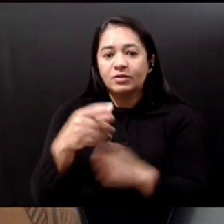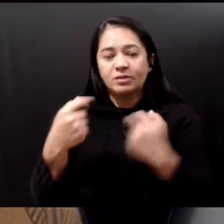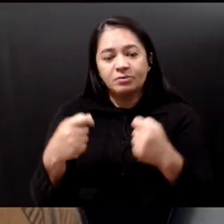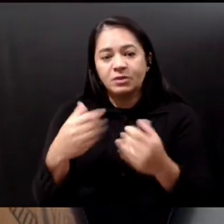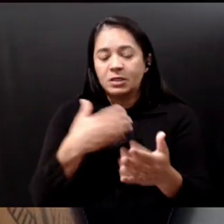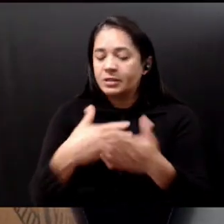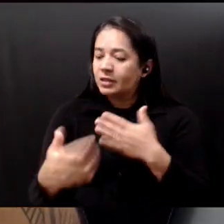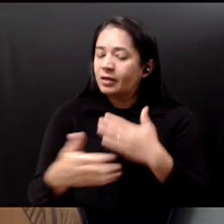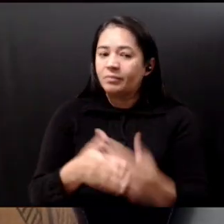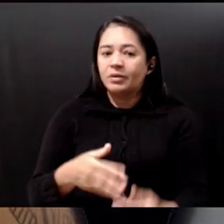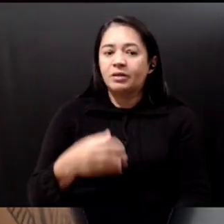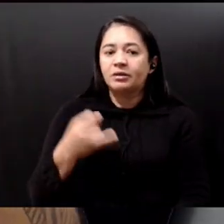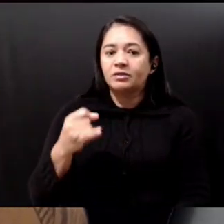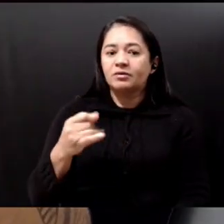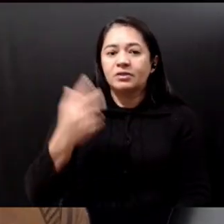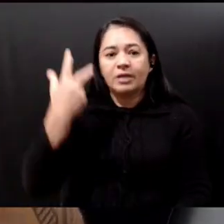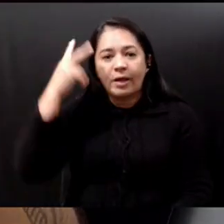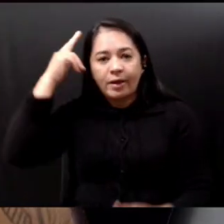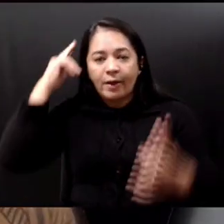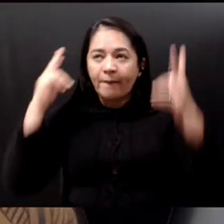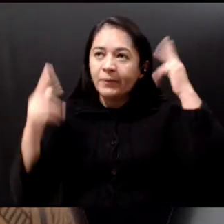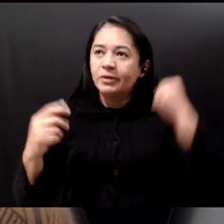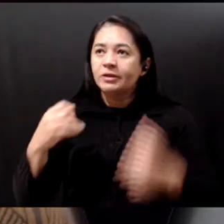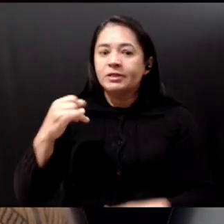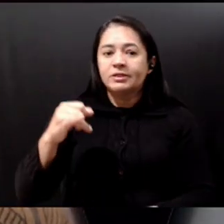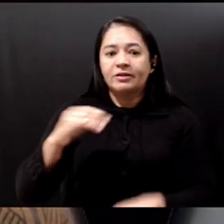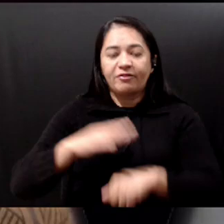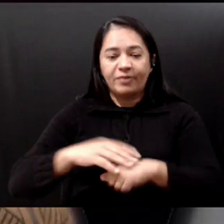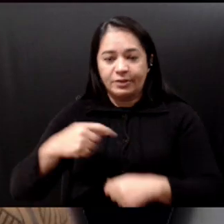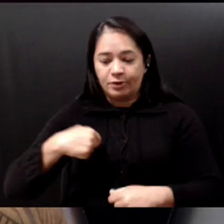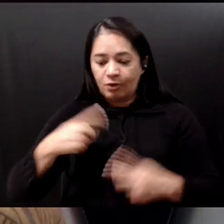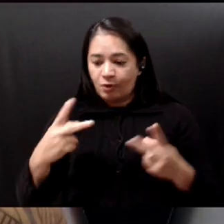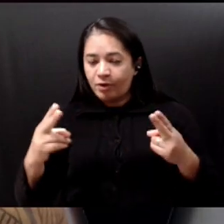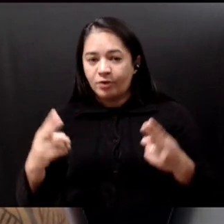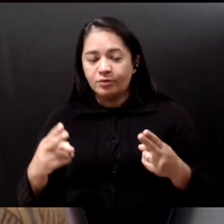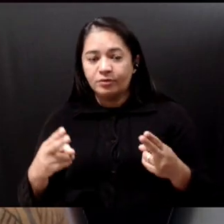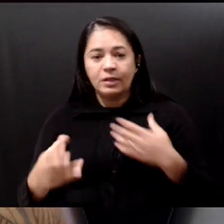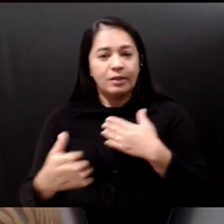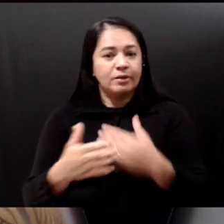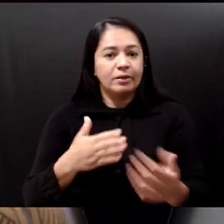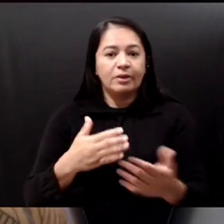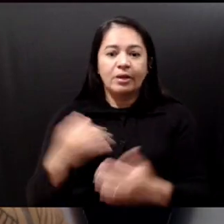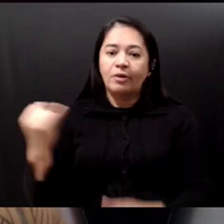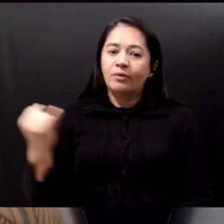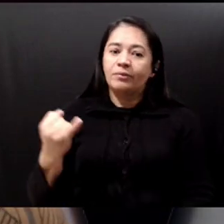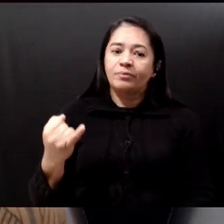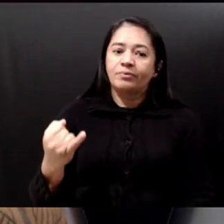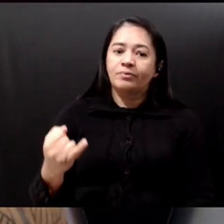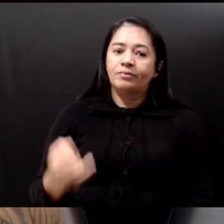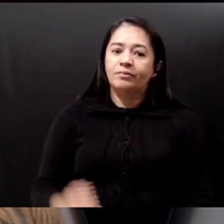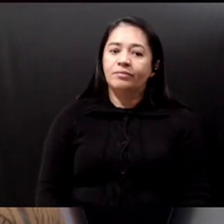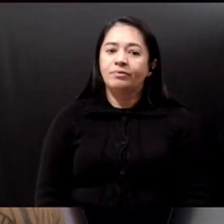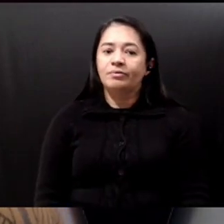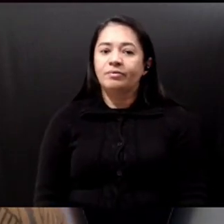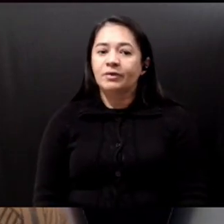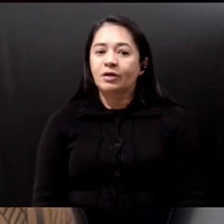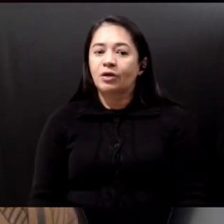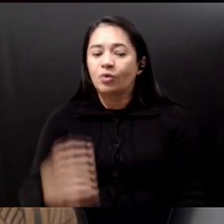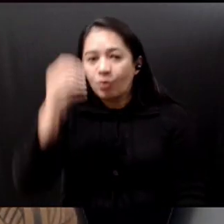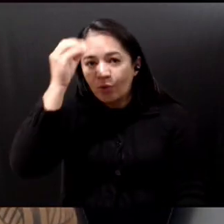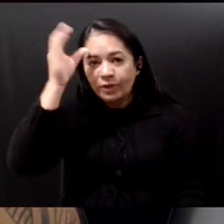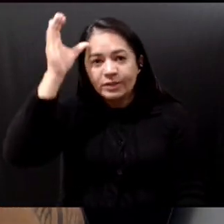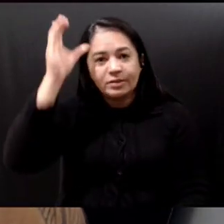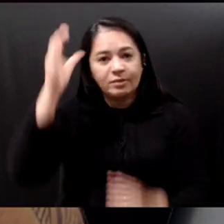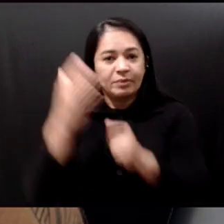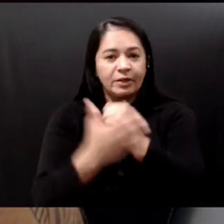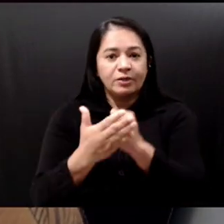cabeleireiro, se você faz o que eu faço, se você tem uma rede de TV, não importa. Tem alguns conhecimentos que são básicos. Eu começaria por eles,